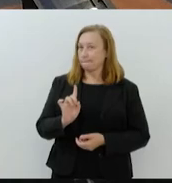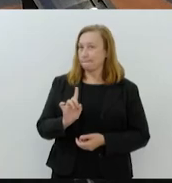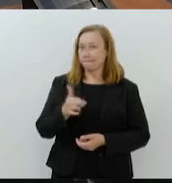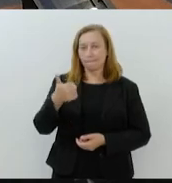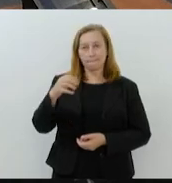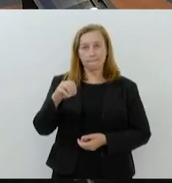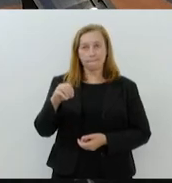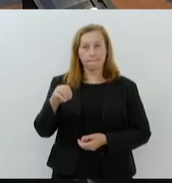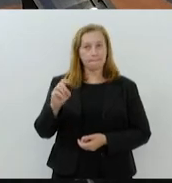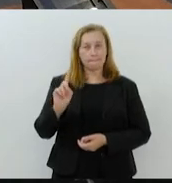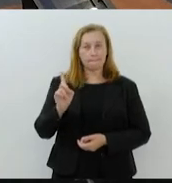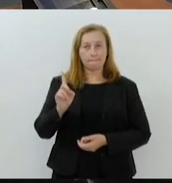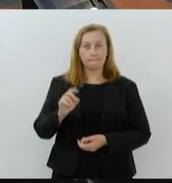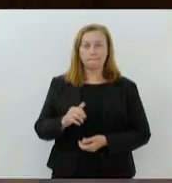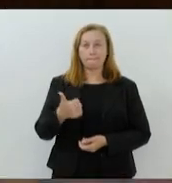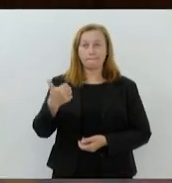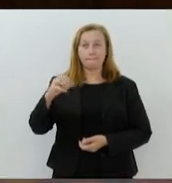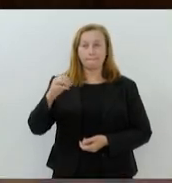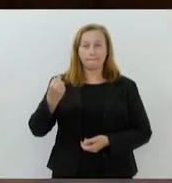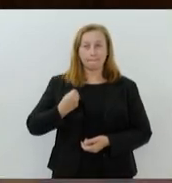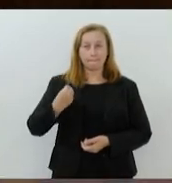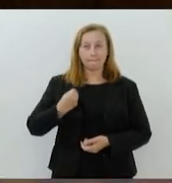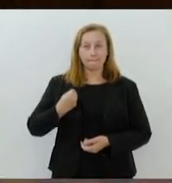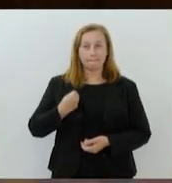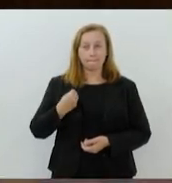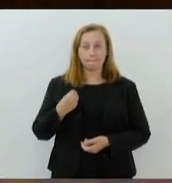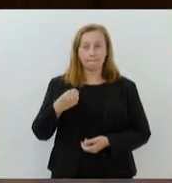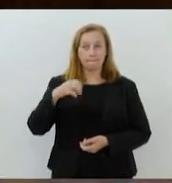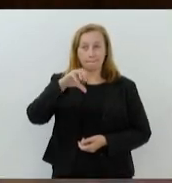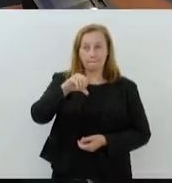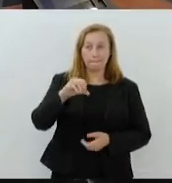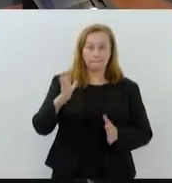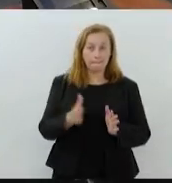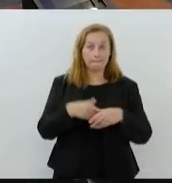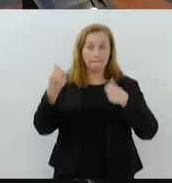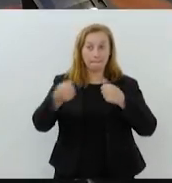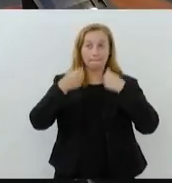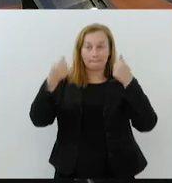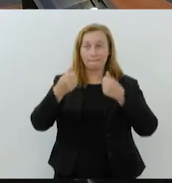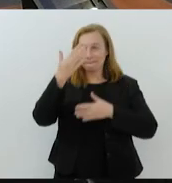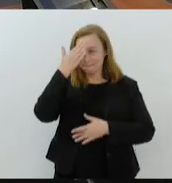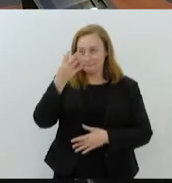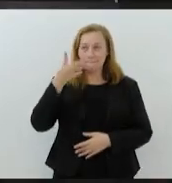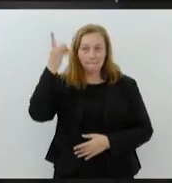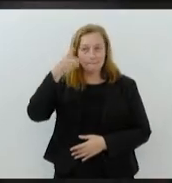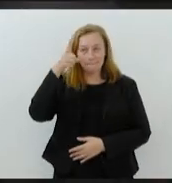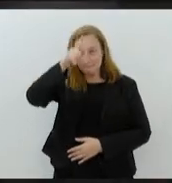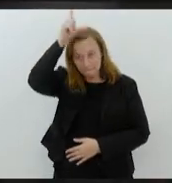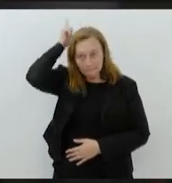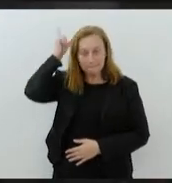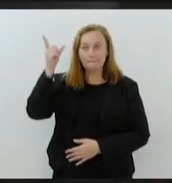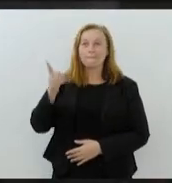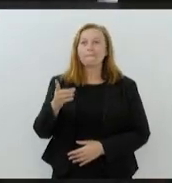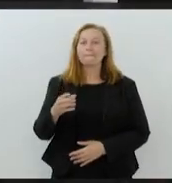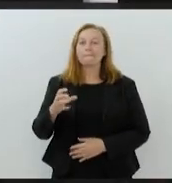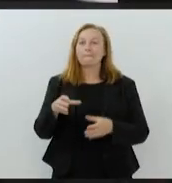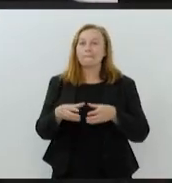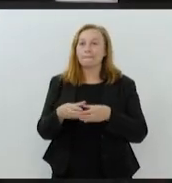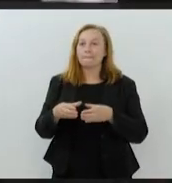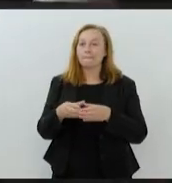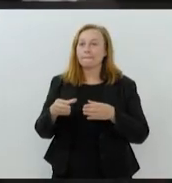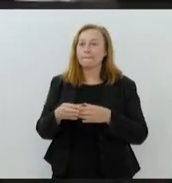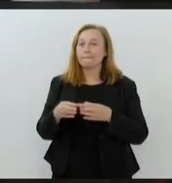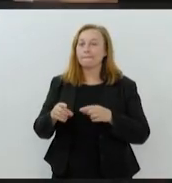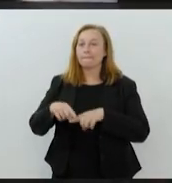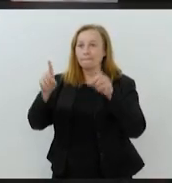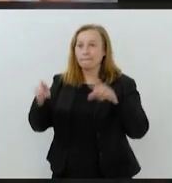não. Quando se ganha 9, aleluia. Obrigado, deputado Luiz. Pela Comissão de Servidores Públicos, minha querida